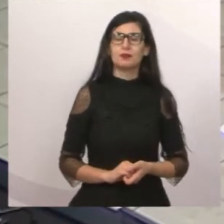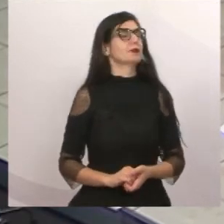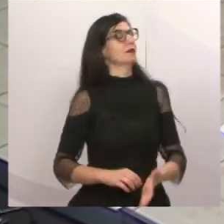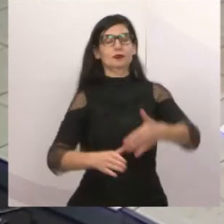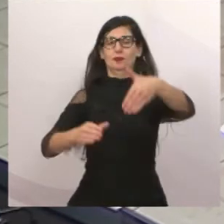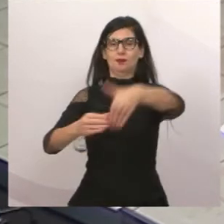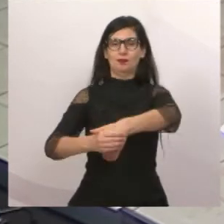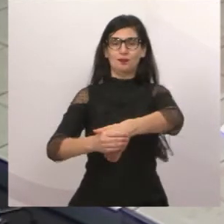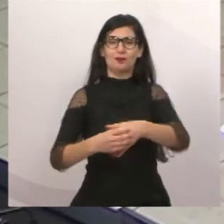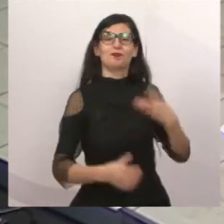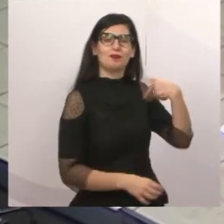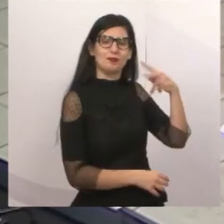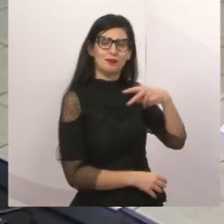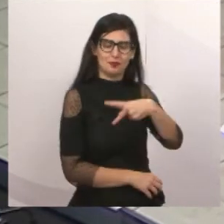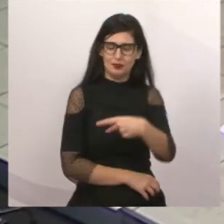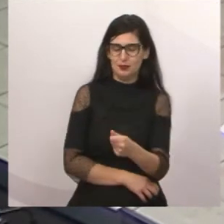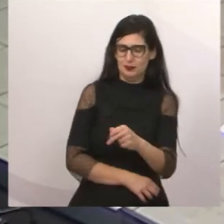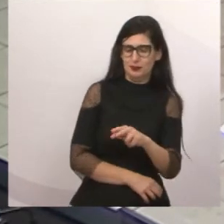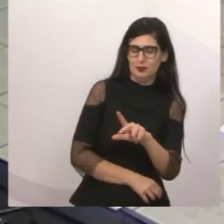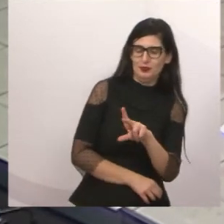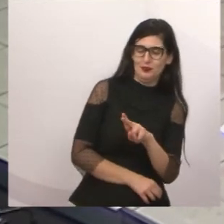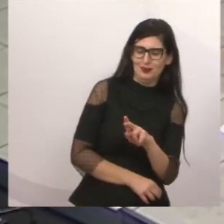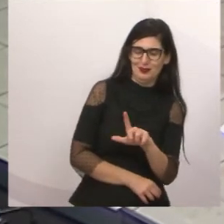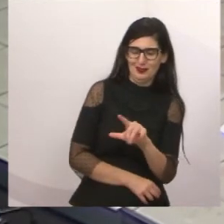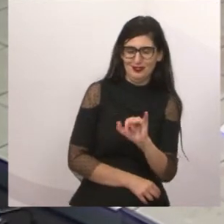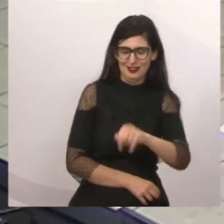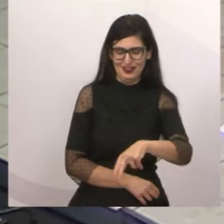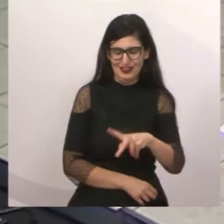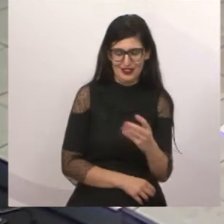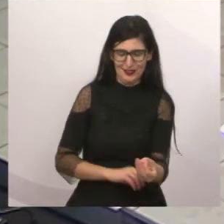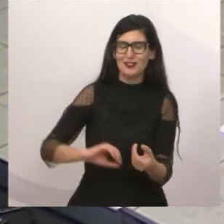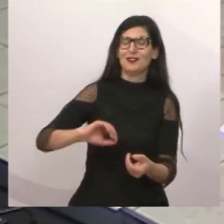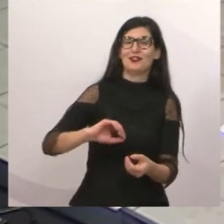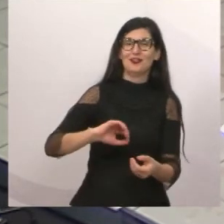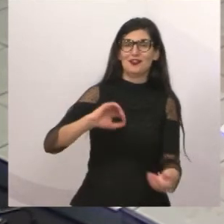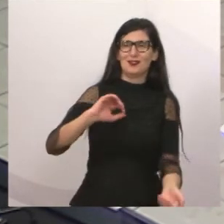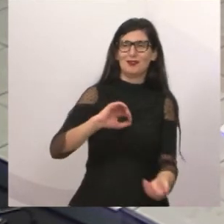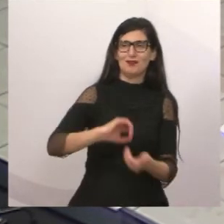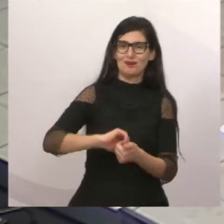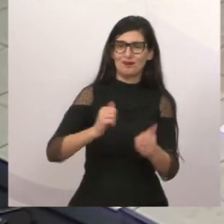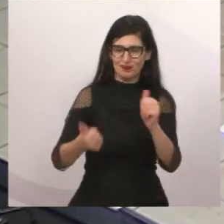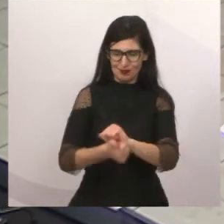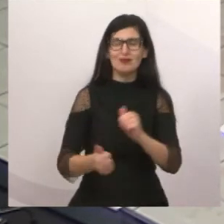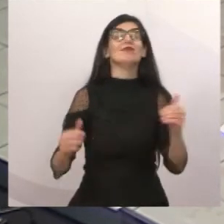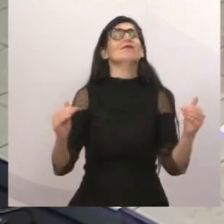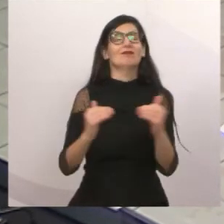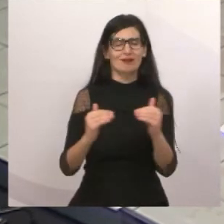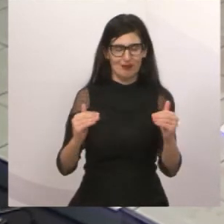Como vota o vereador Paulinho do Esporte? Favorável.